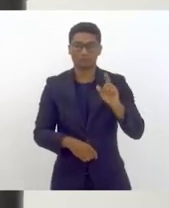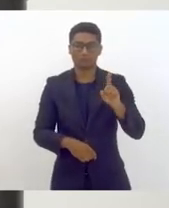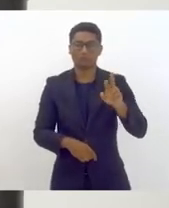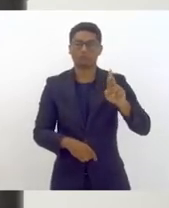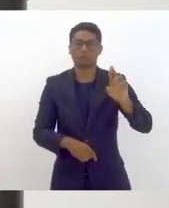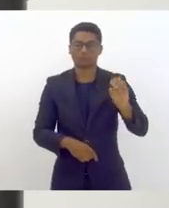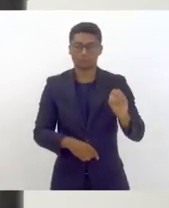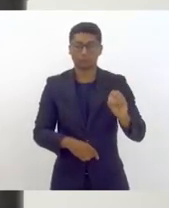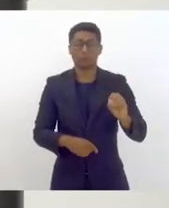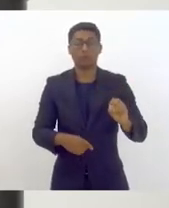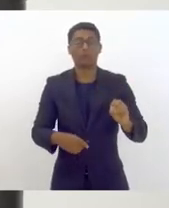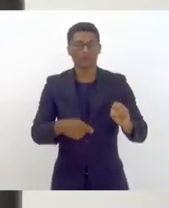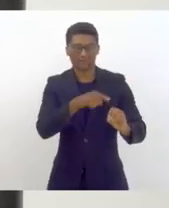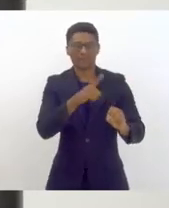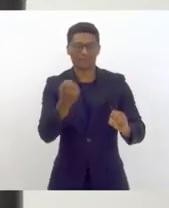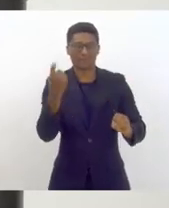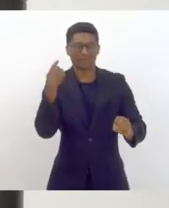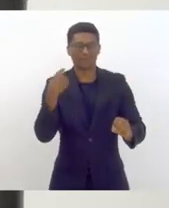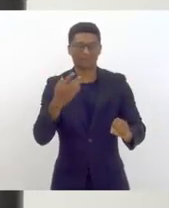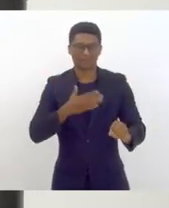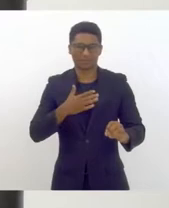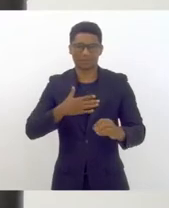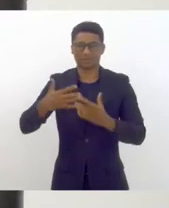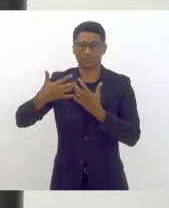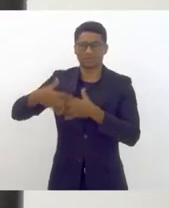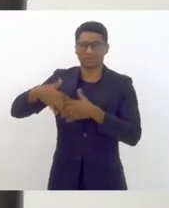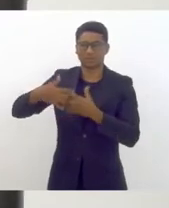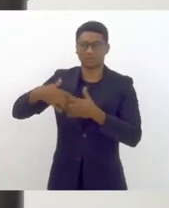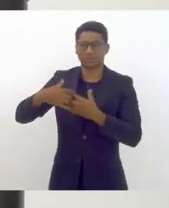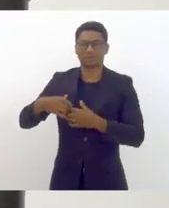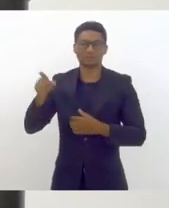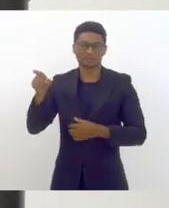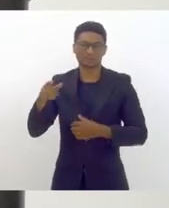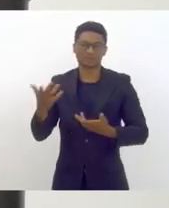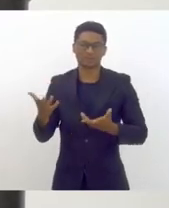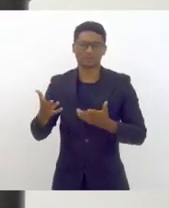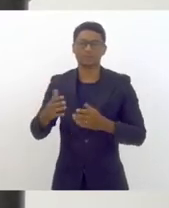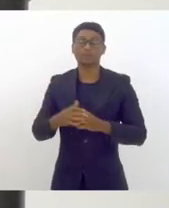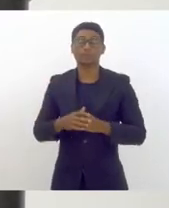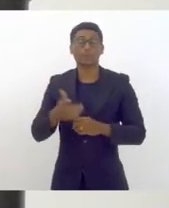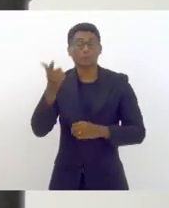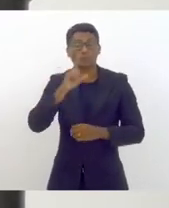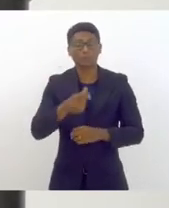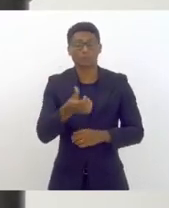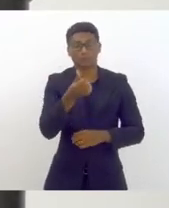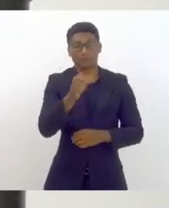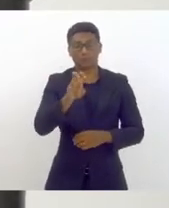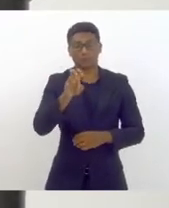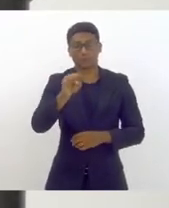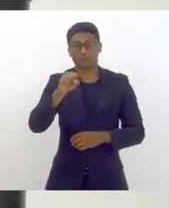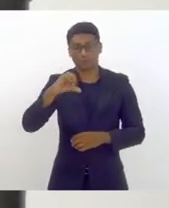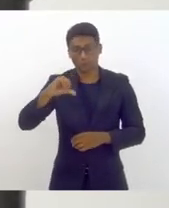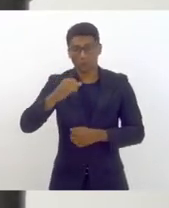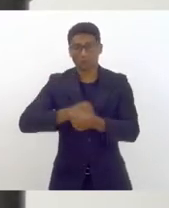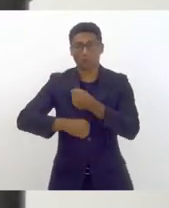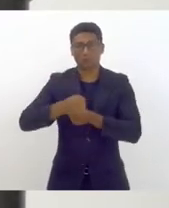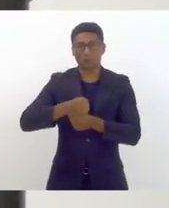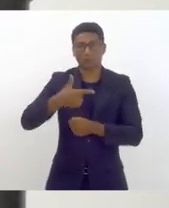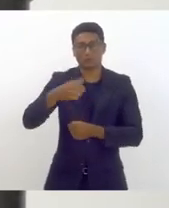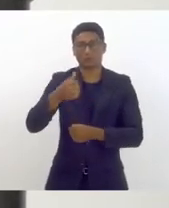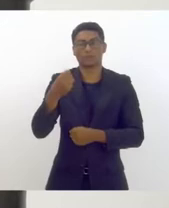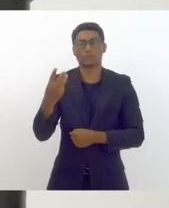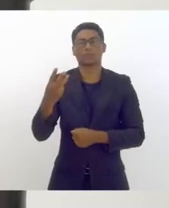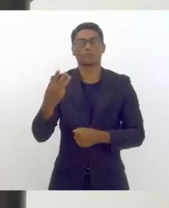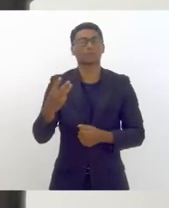a gente conseguiu também a 6589, que é de 2013, que